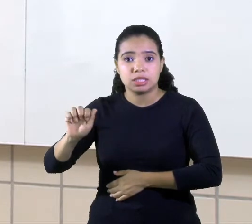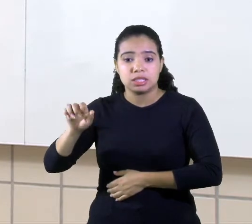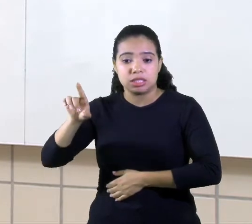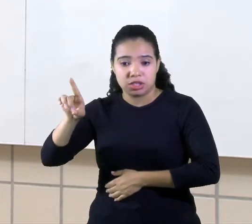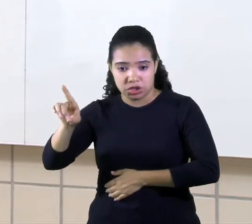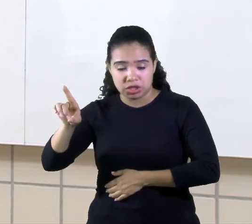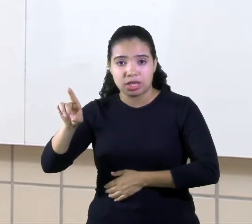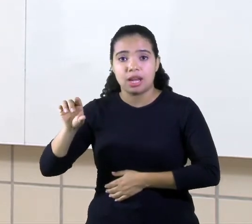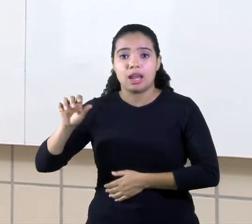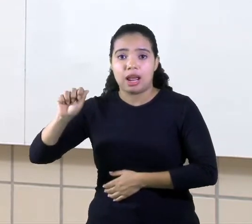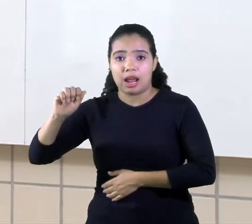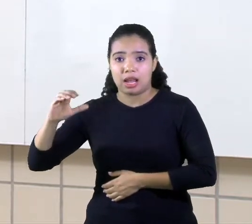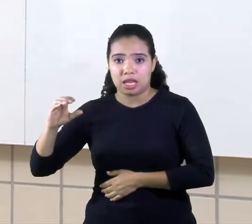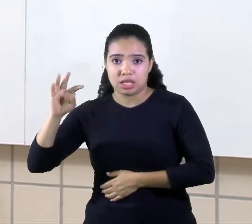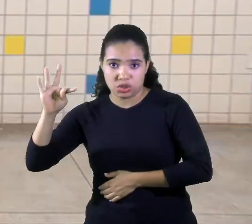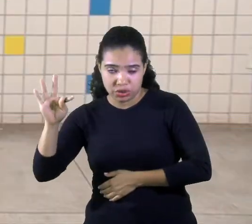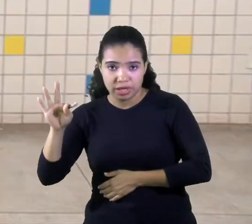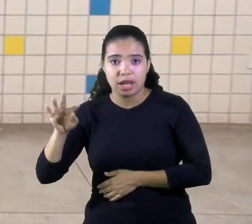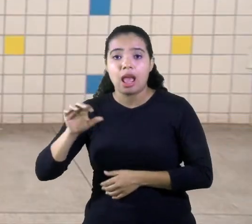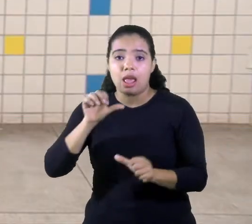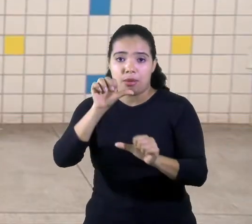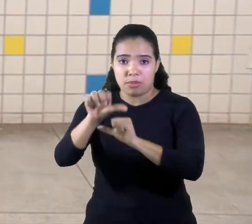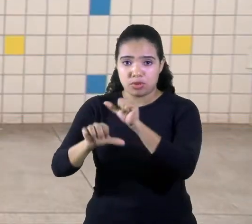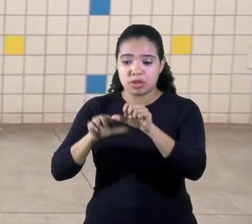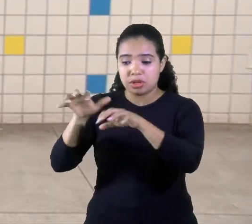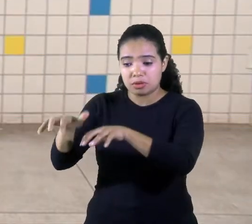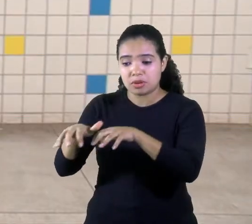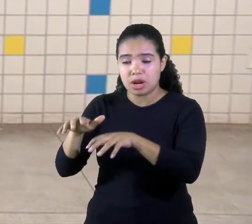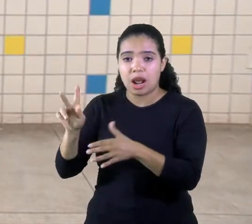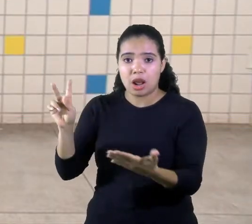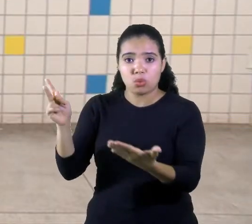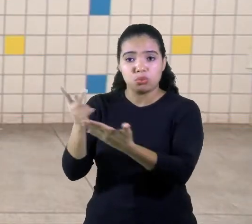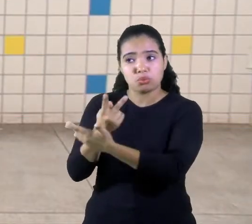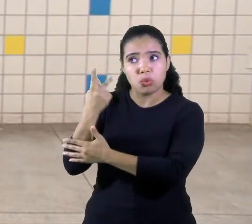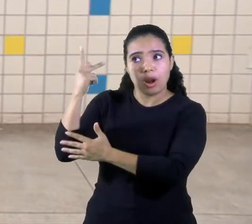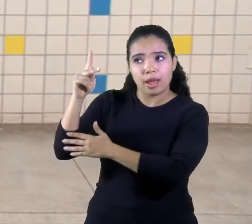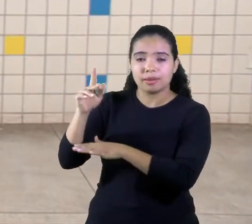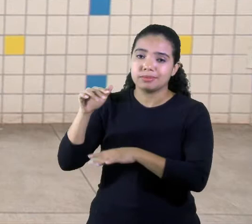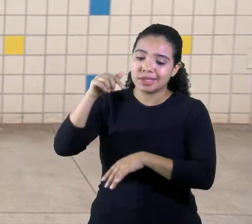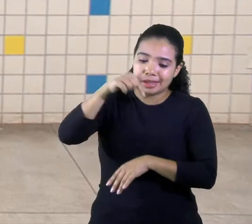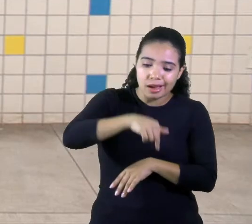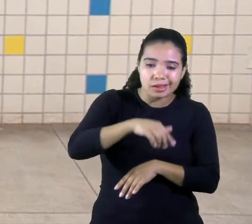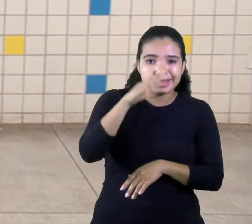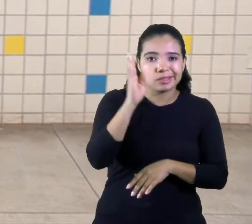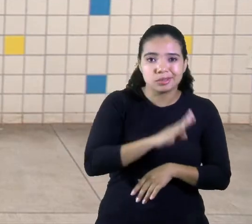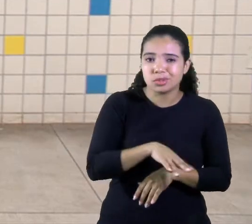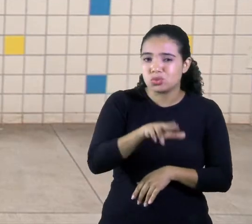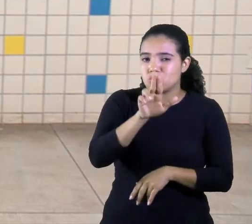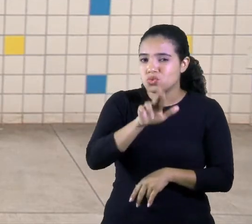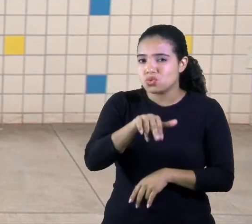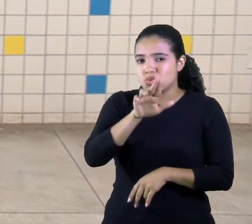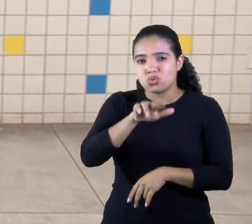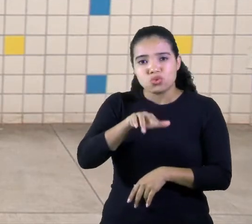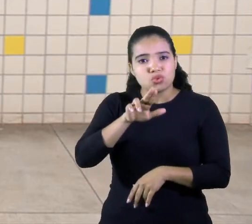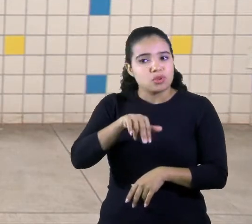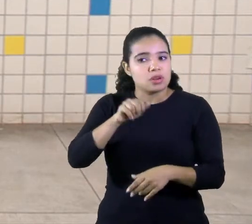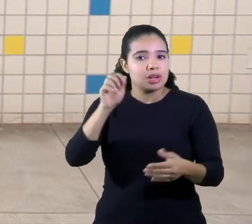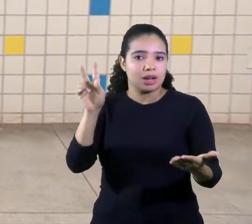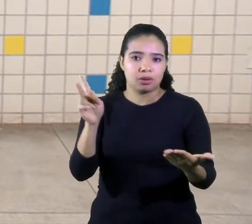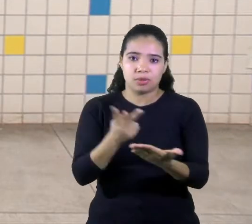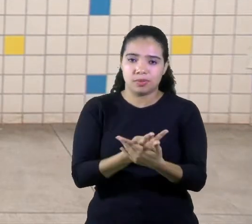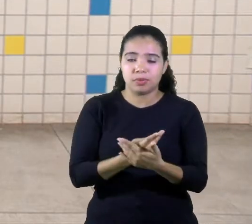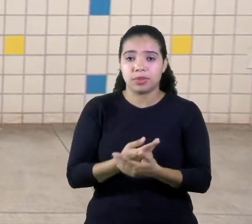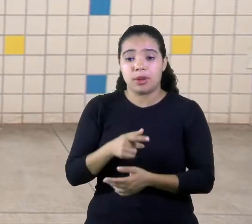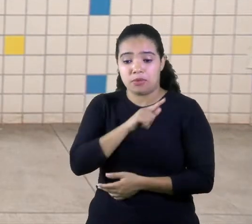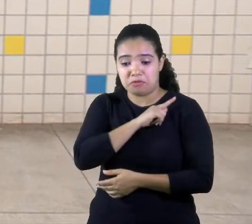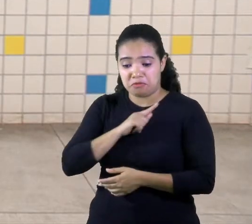agrária lá dos Estados Unidos, coisa que aqui no nosso Brasil nunca aconteceu. O governo, em vez de promover o